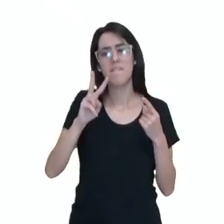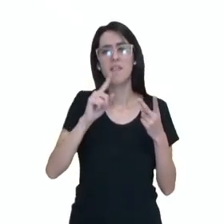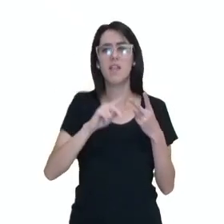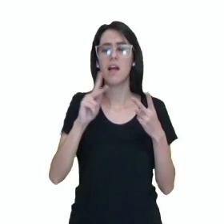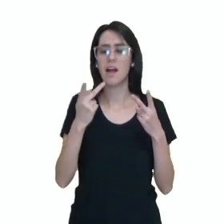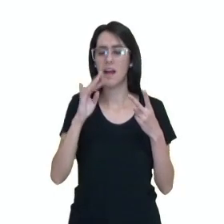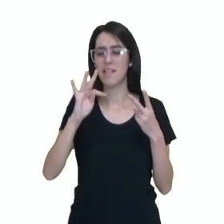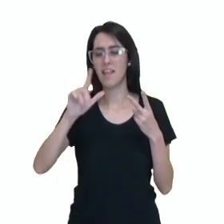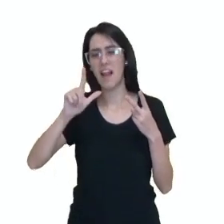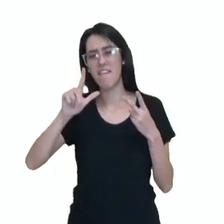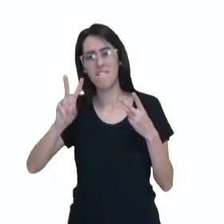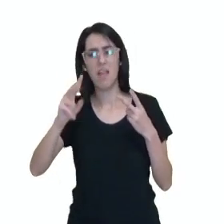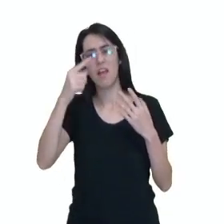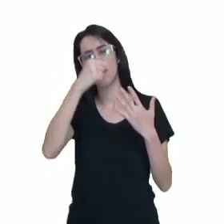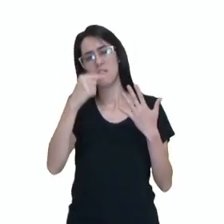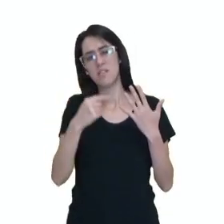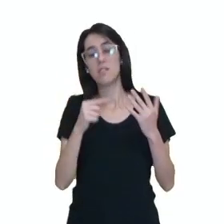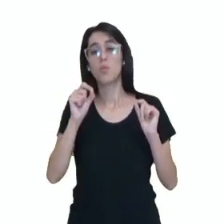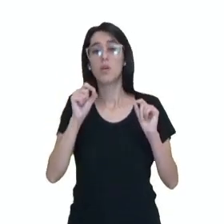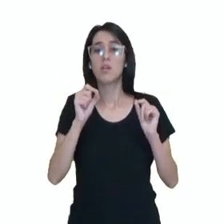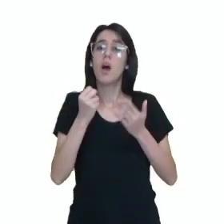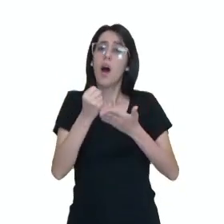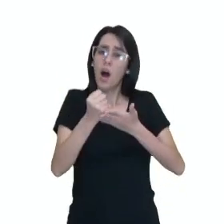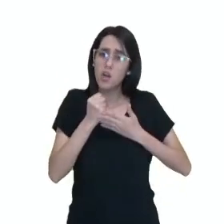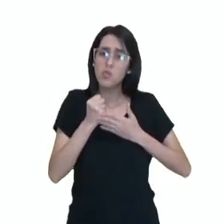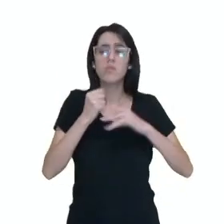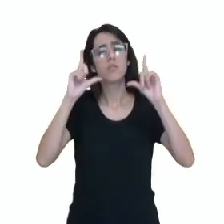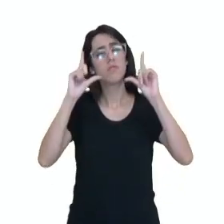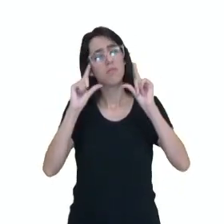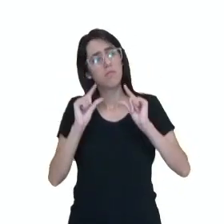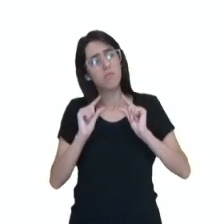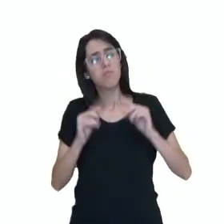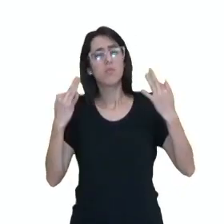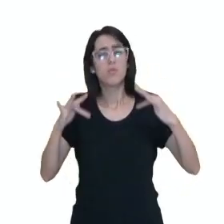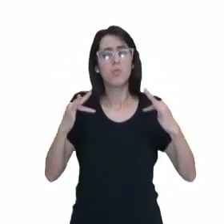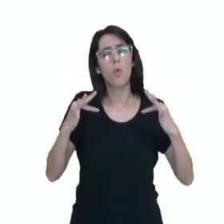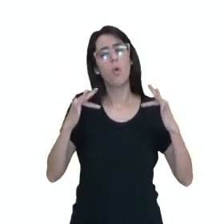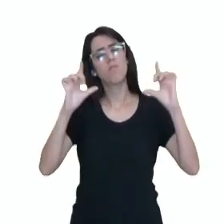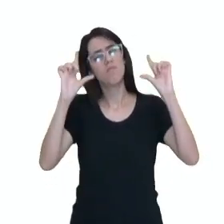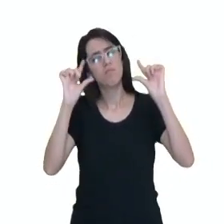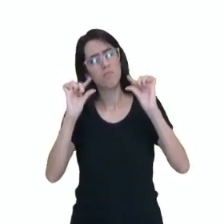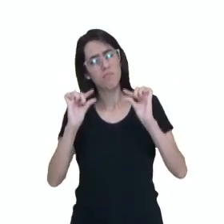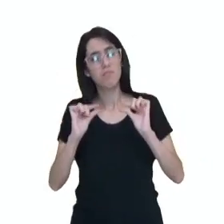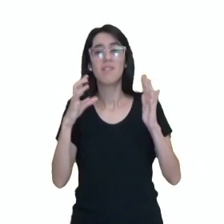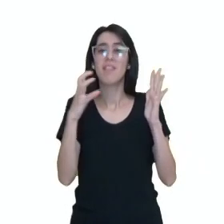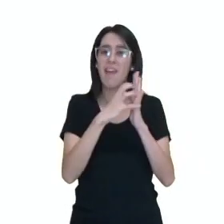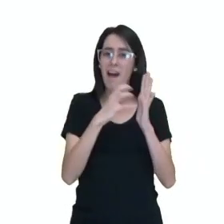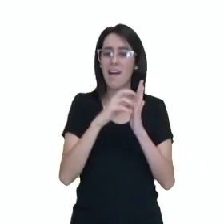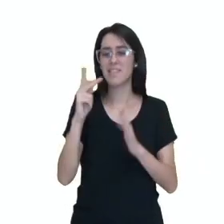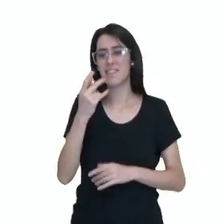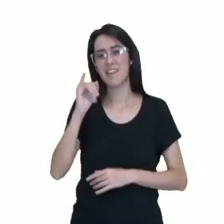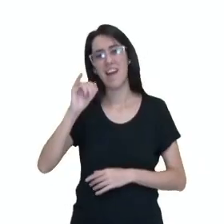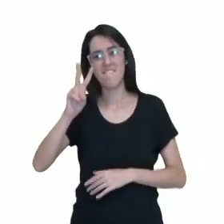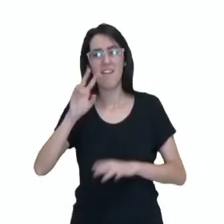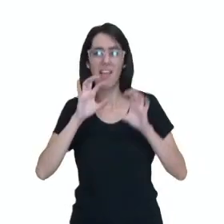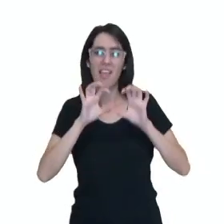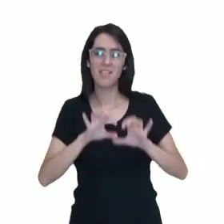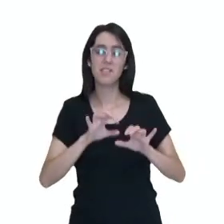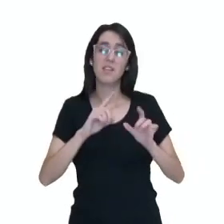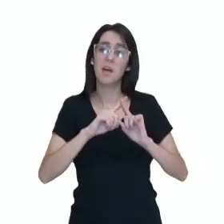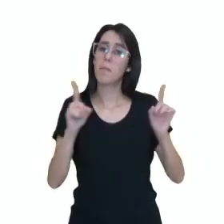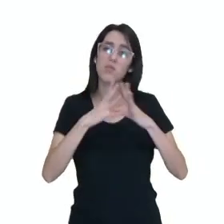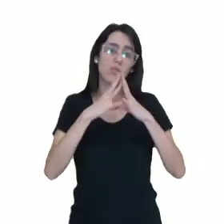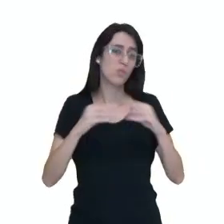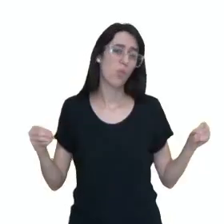né, elas vão tratar somente os sintomas. O HIV é assim também, né? A AIDS é assim, você só trata os sintomas, você não